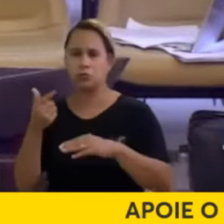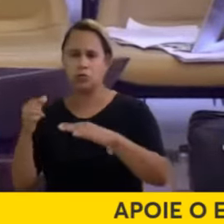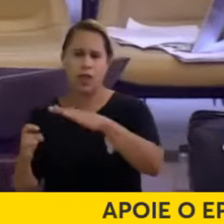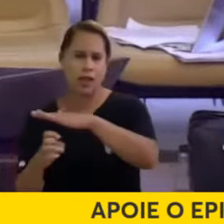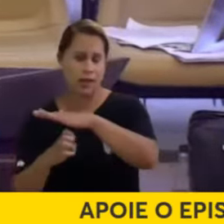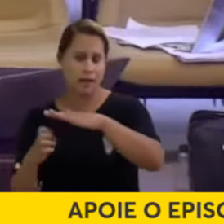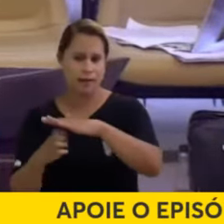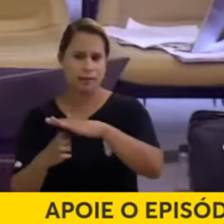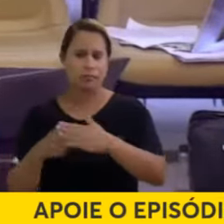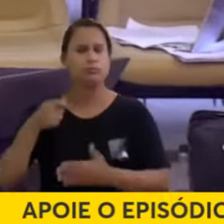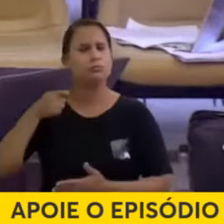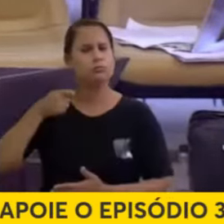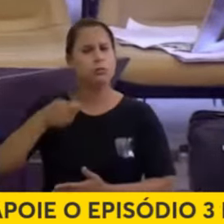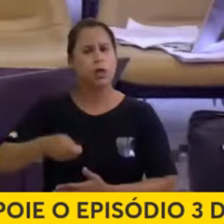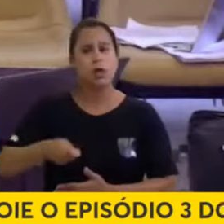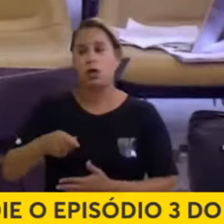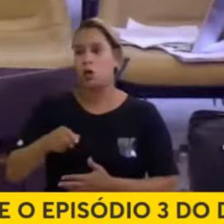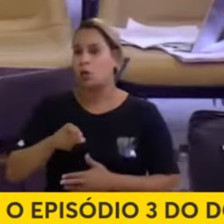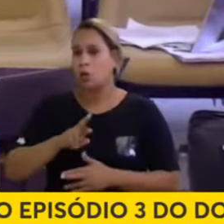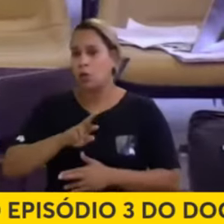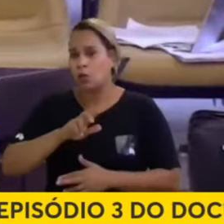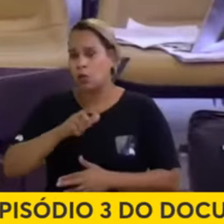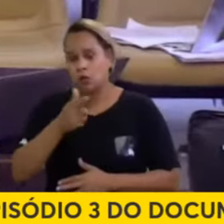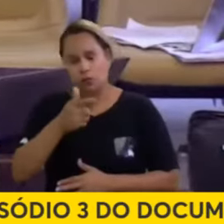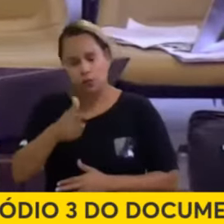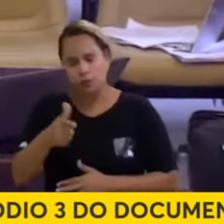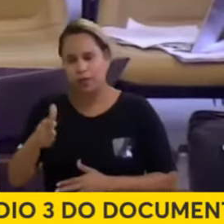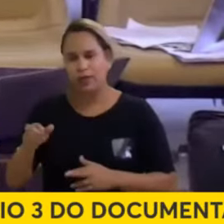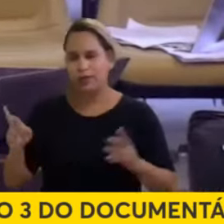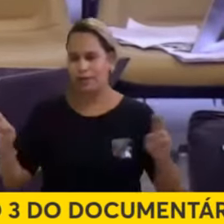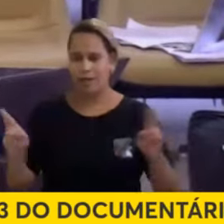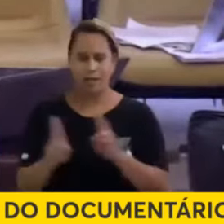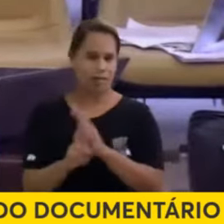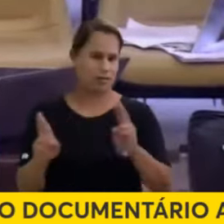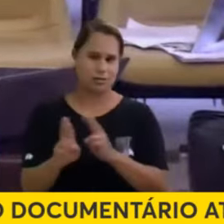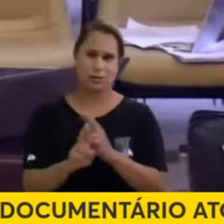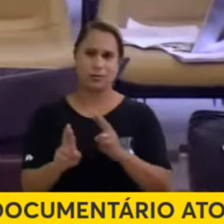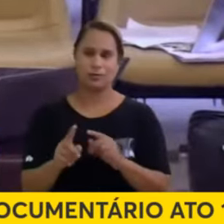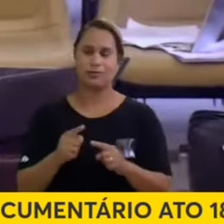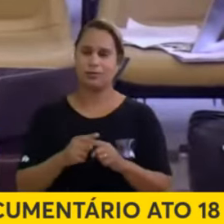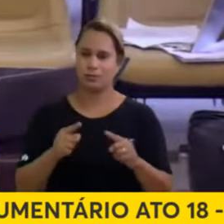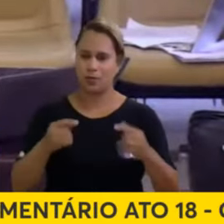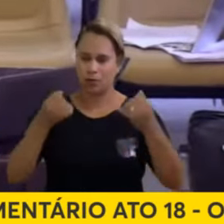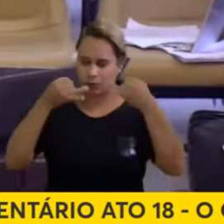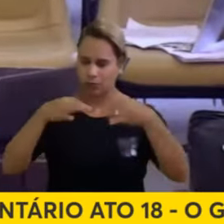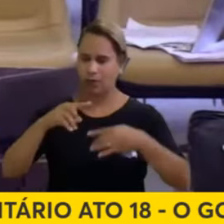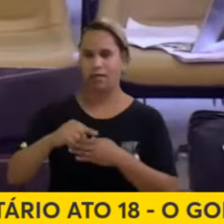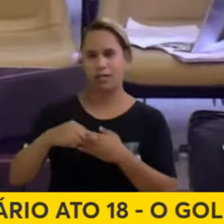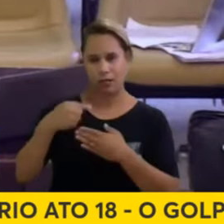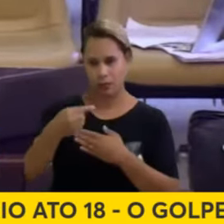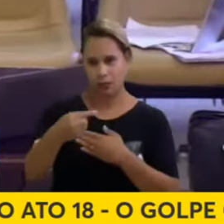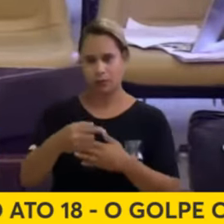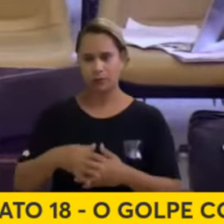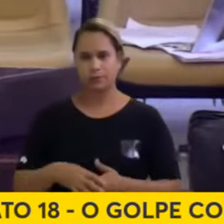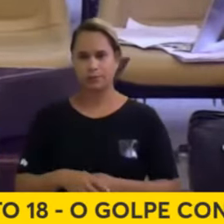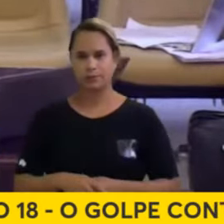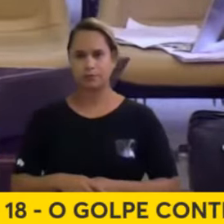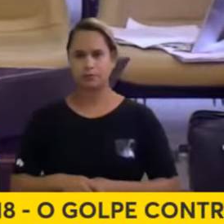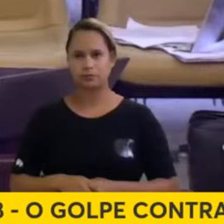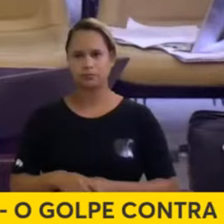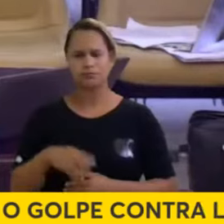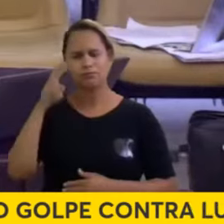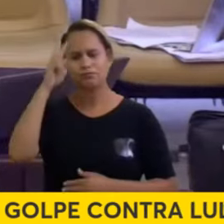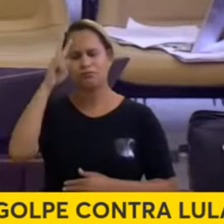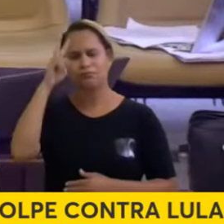rigorosamente não há nenhuma relação entre eles mas o cáo vai falar mais disso depois essa história aqui que